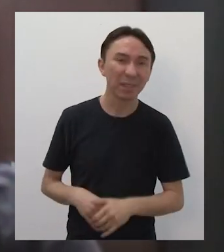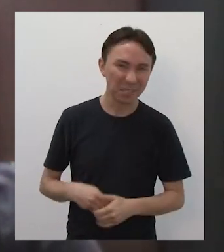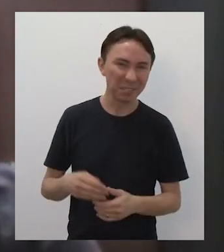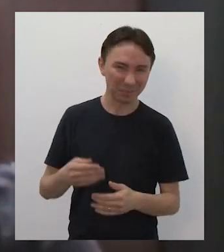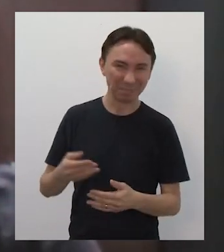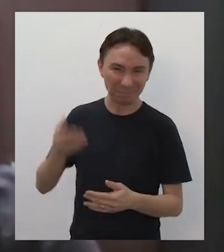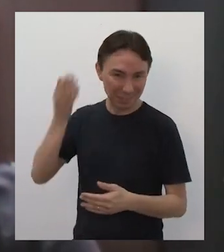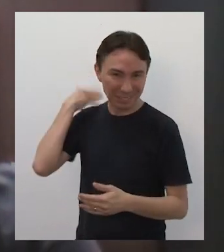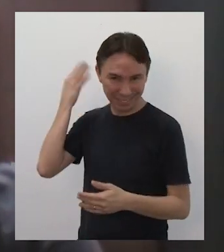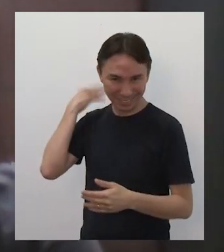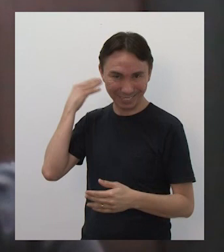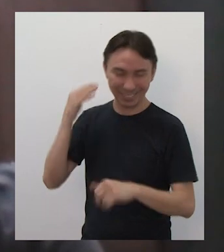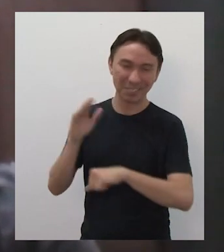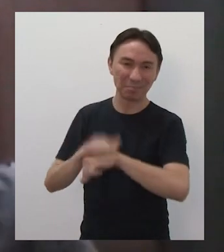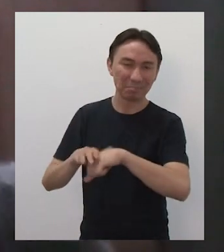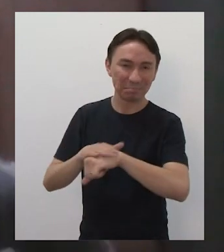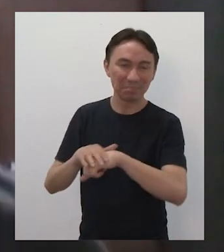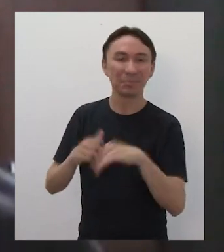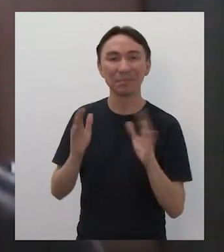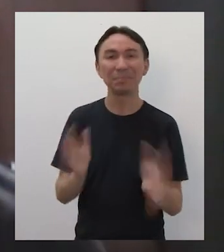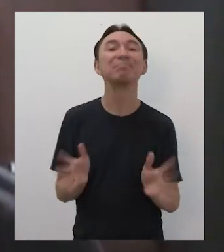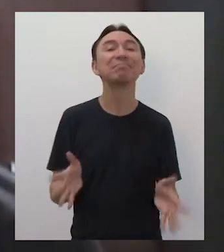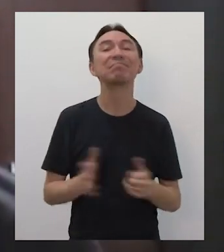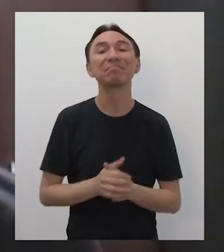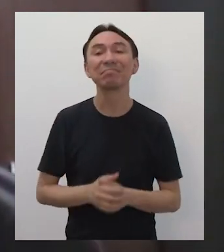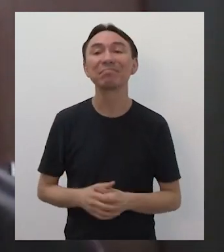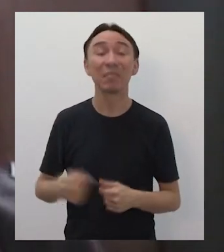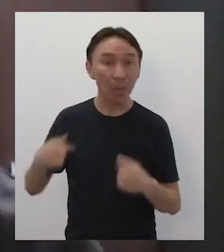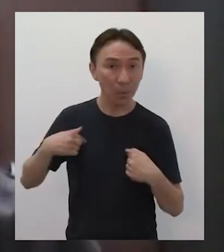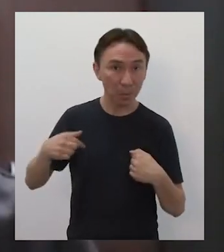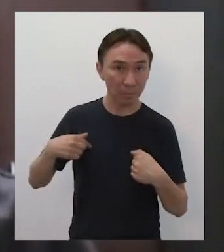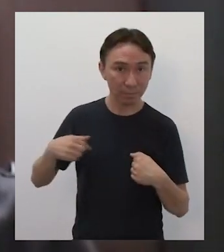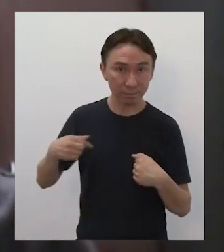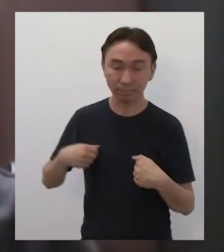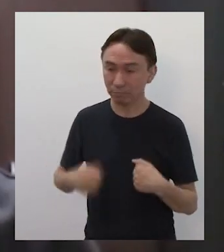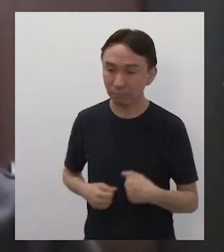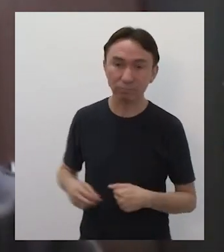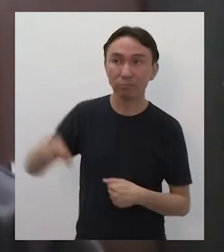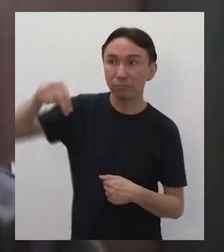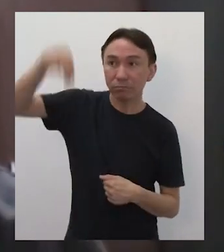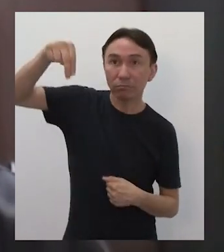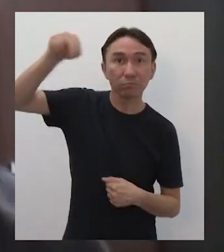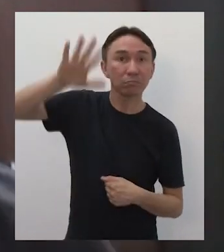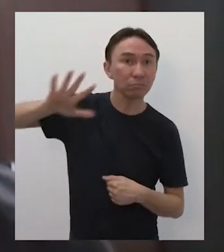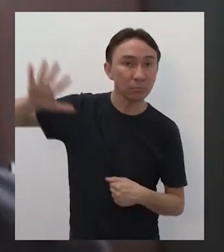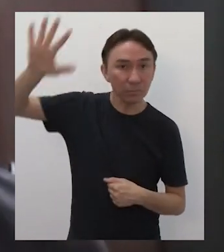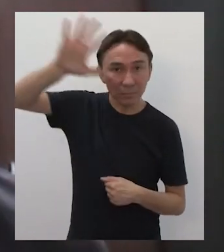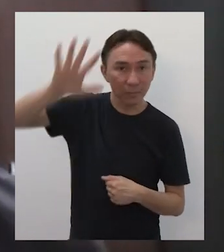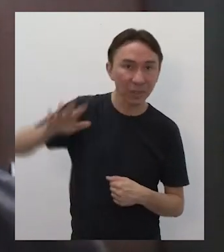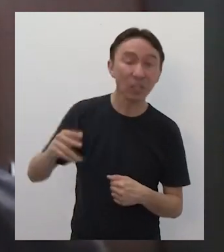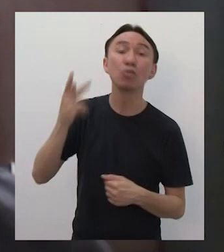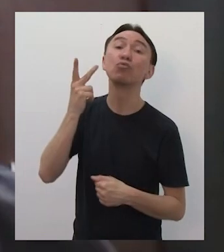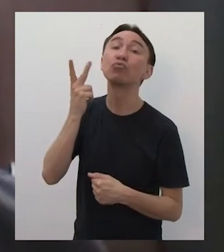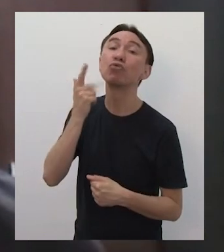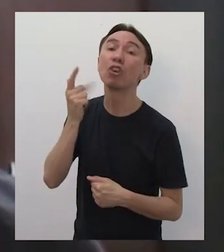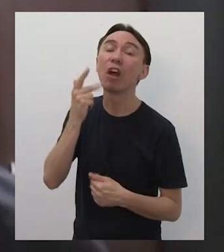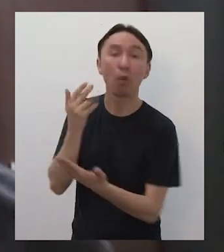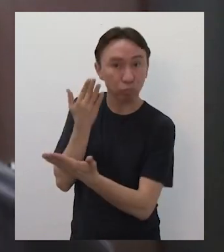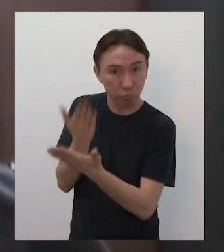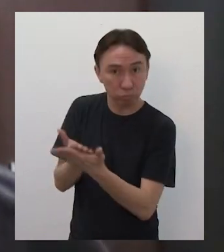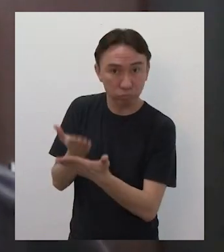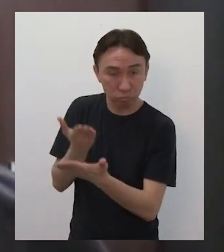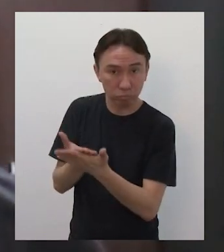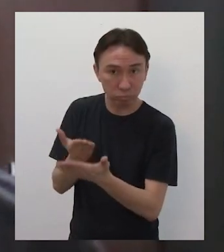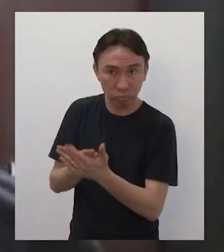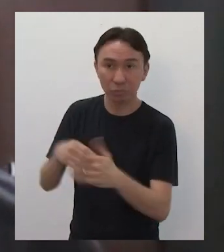encontros, eu vim do Nordeste. Né? Eu estudei no Ceará e quando eu cheguei aqui, que